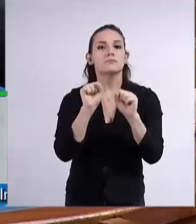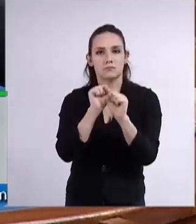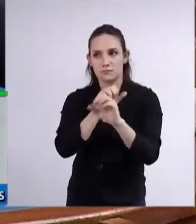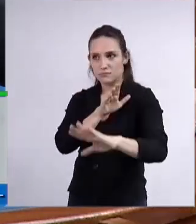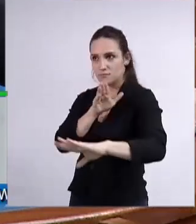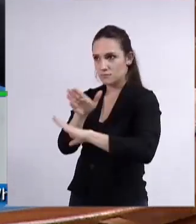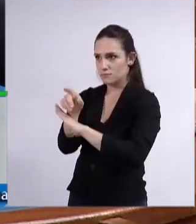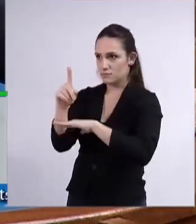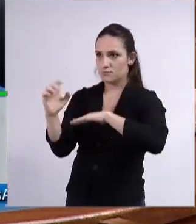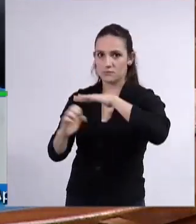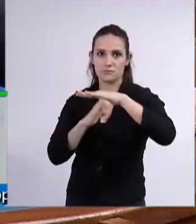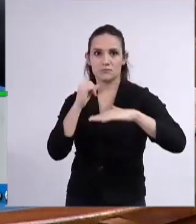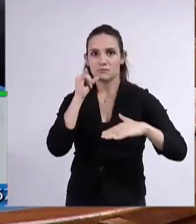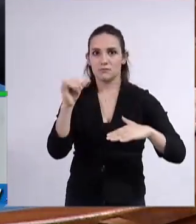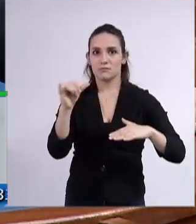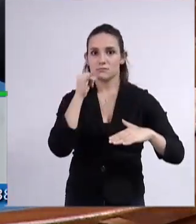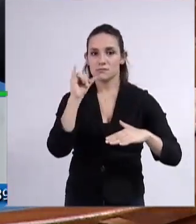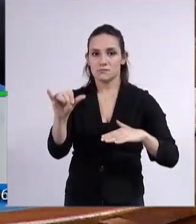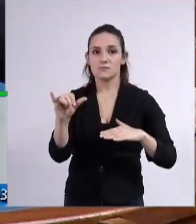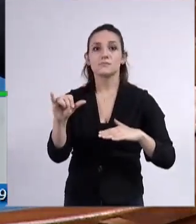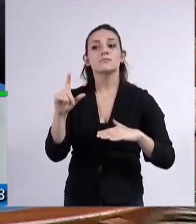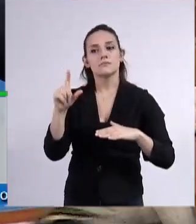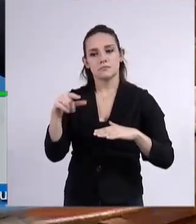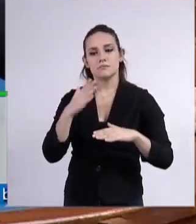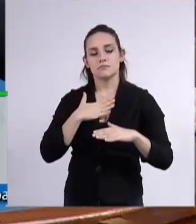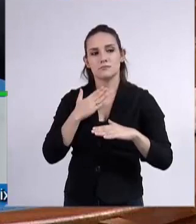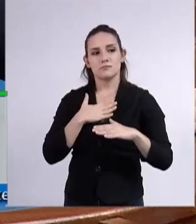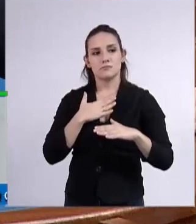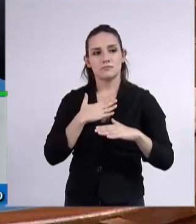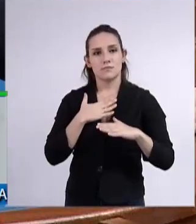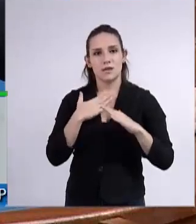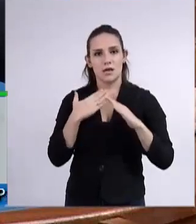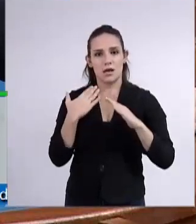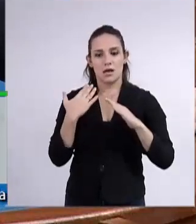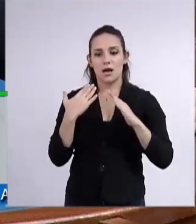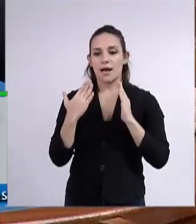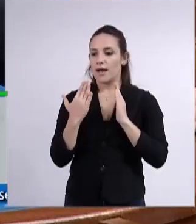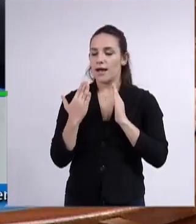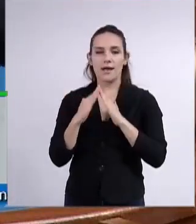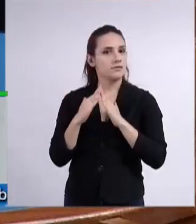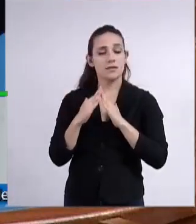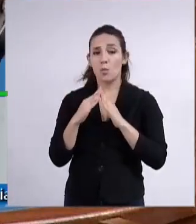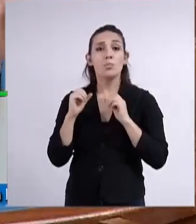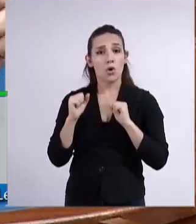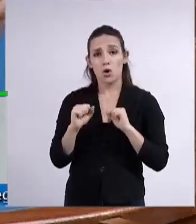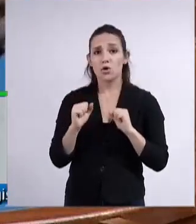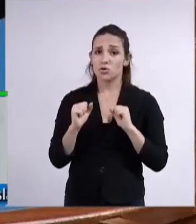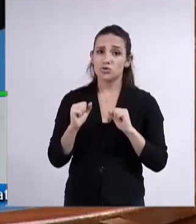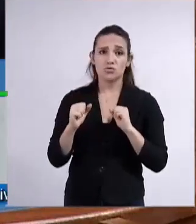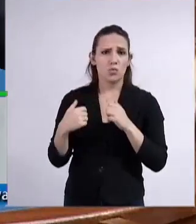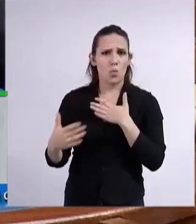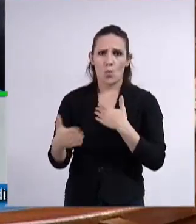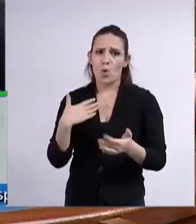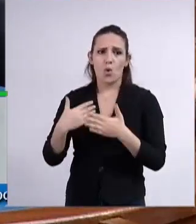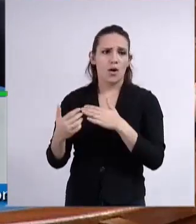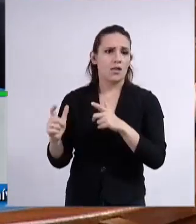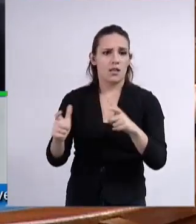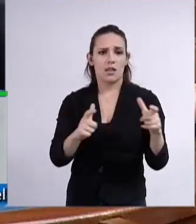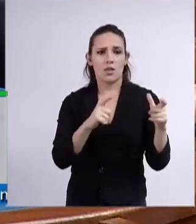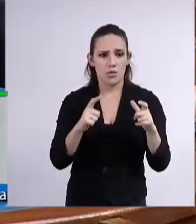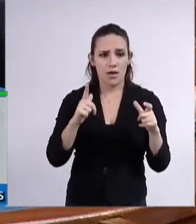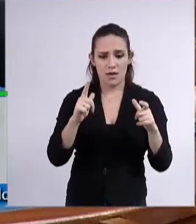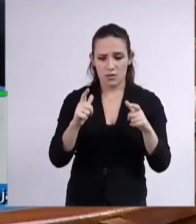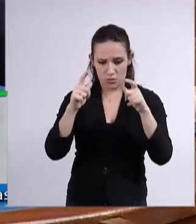direito a incluir o domicílio, que não precisa estar no nome do consumidor. Ele escolhe aquele domicílio